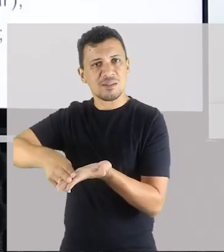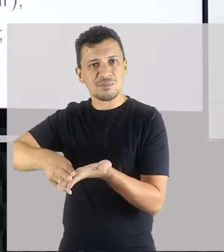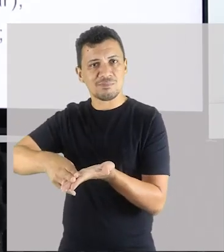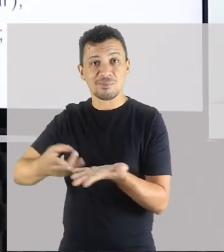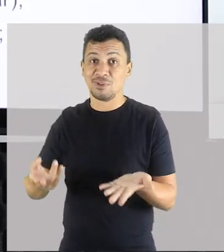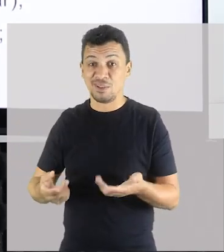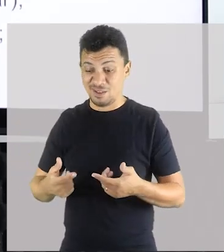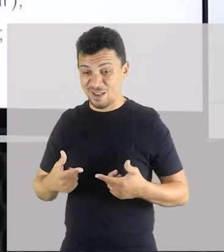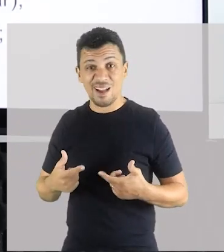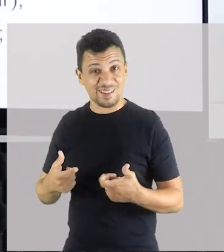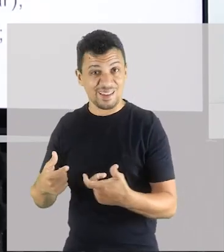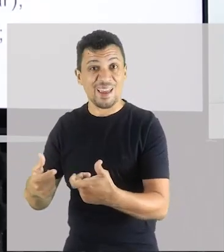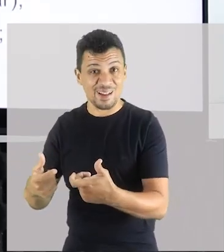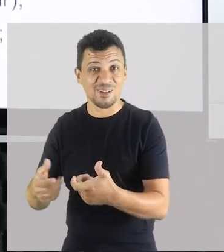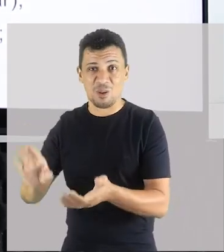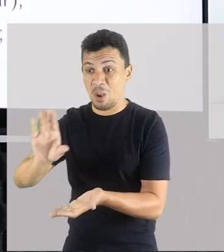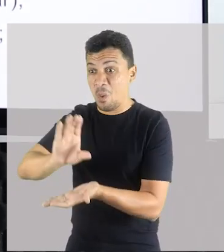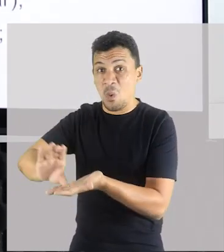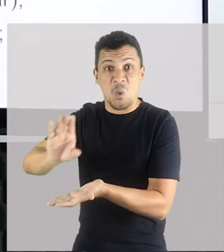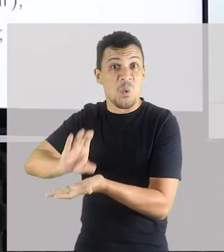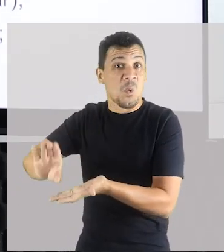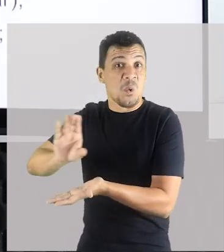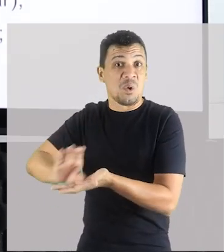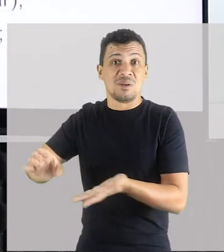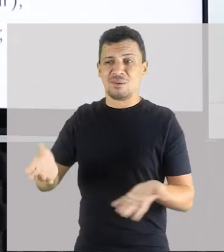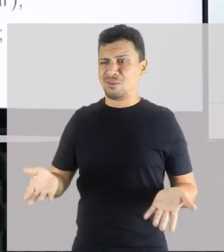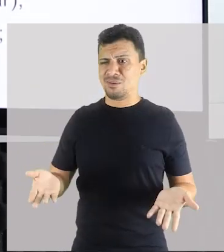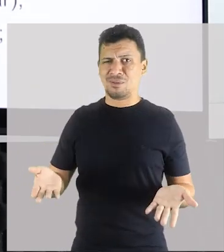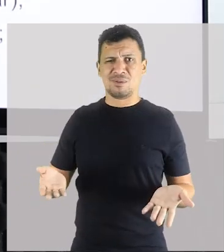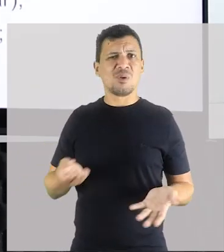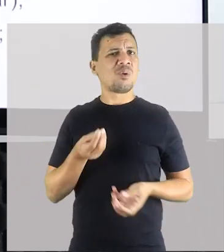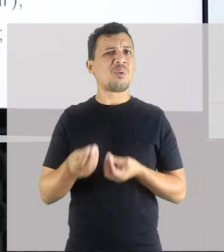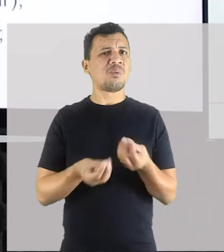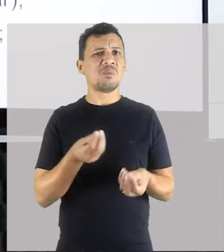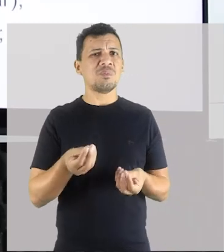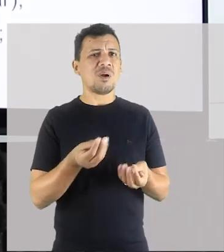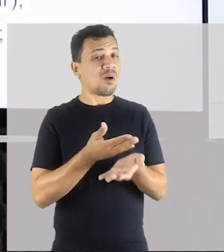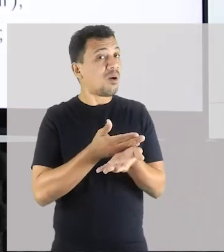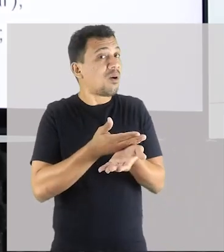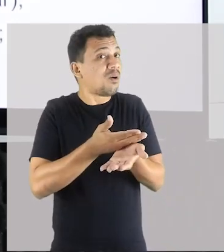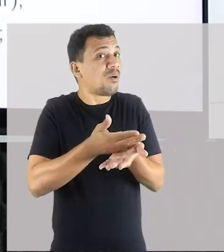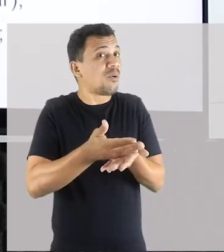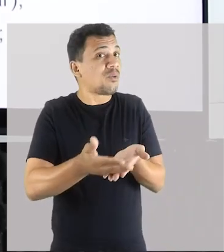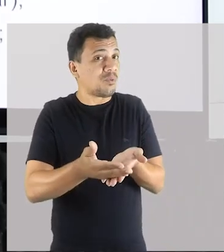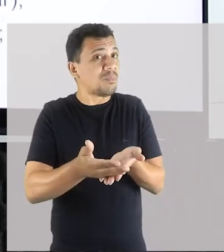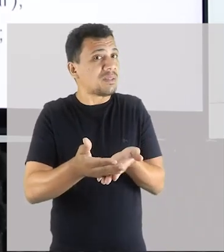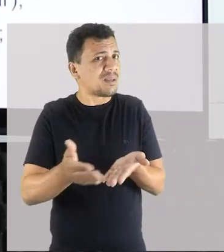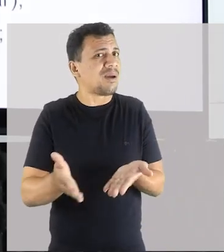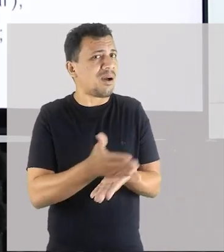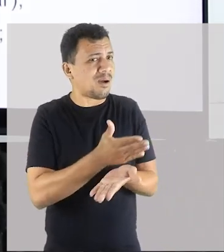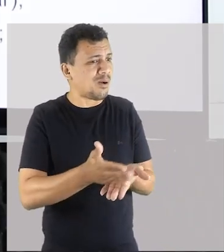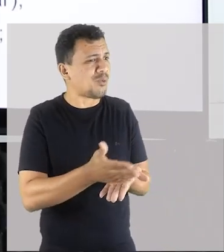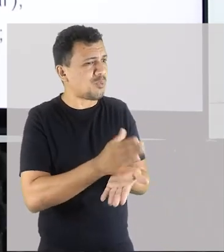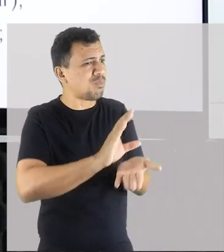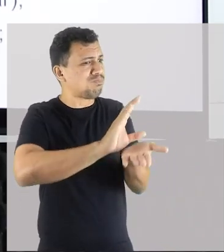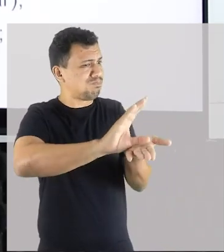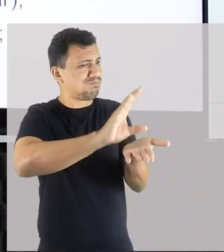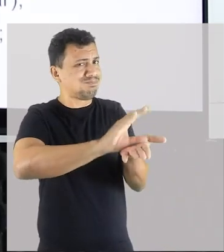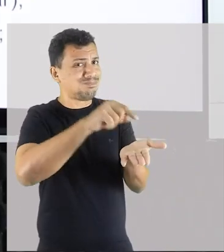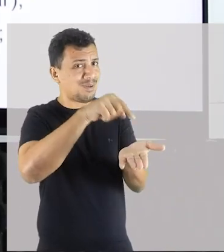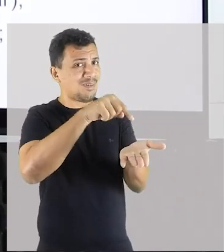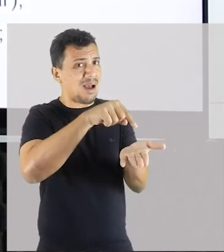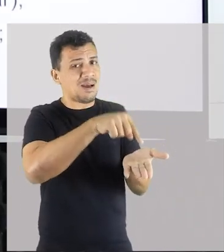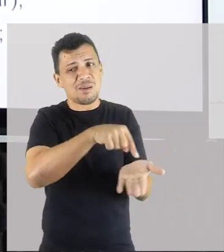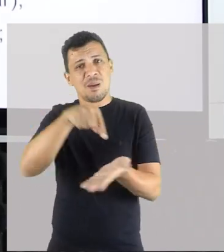consumiam muito. Então, nós temos que começar a trazer algum retorno, algum benefício dessas